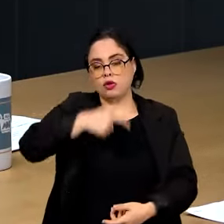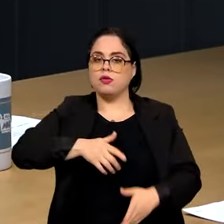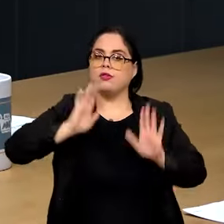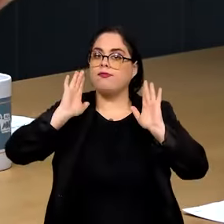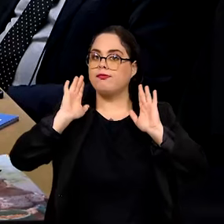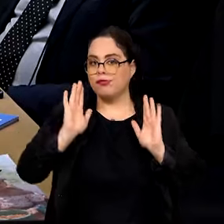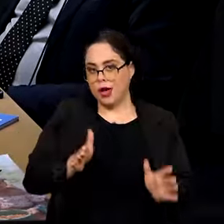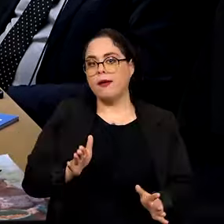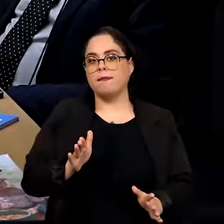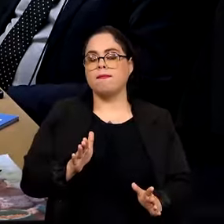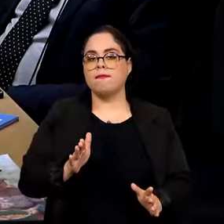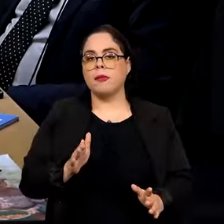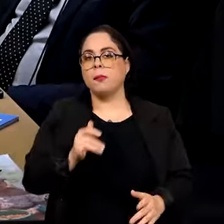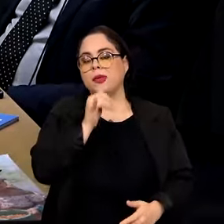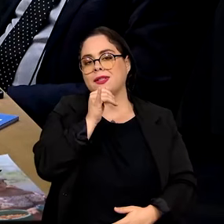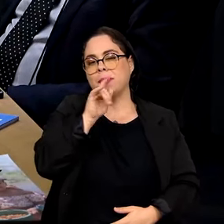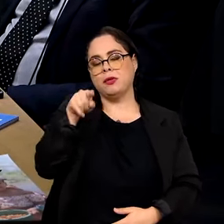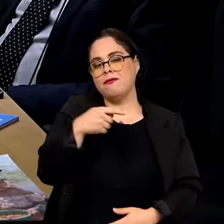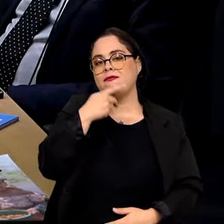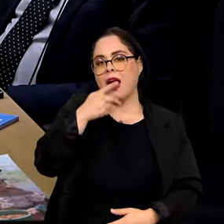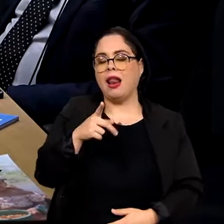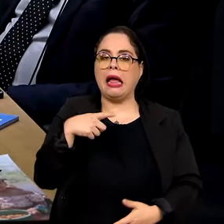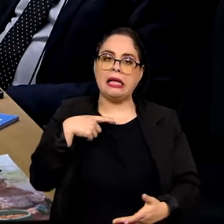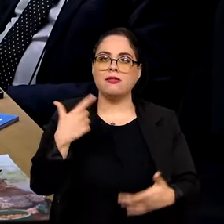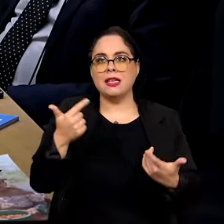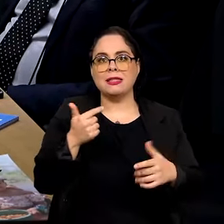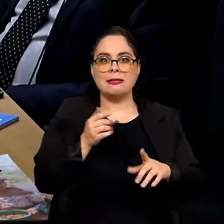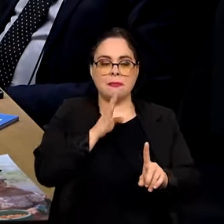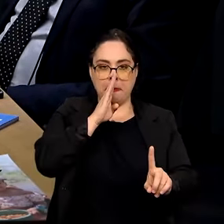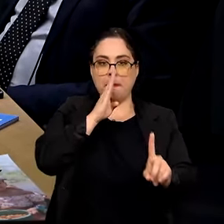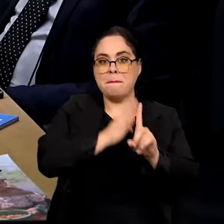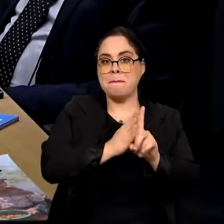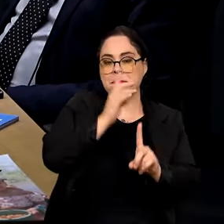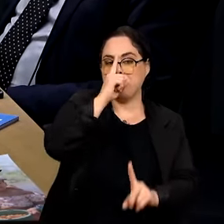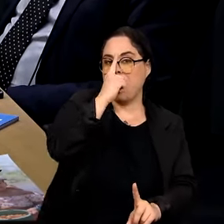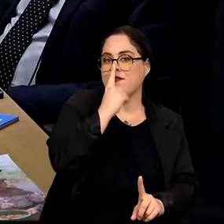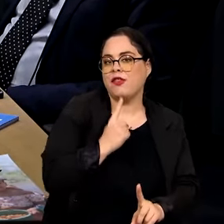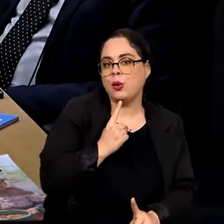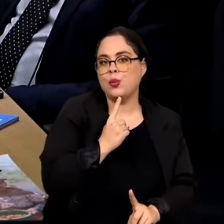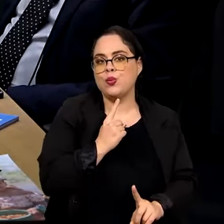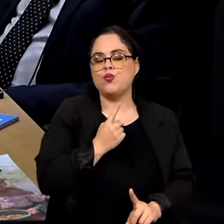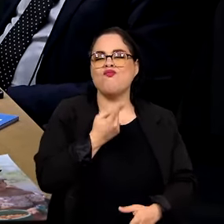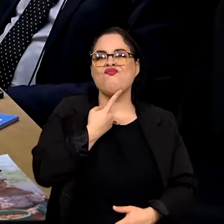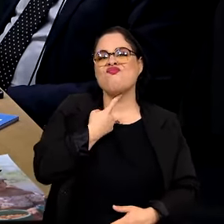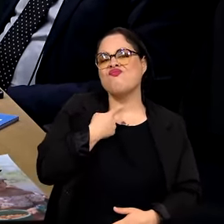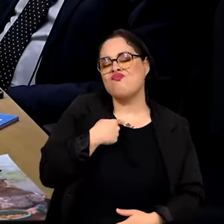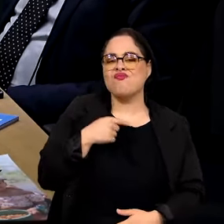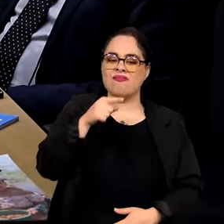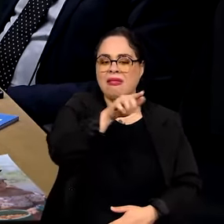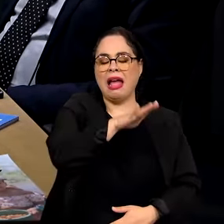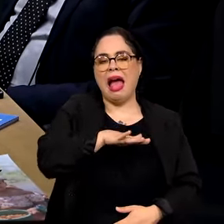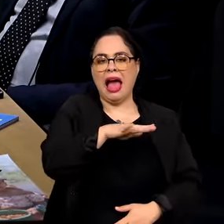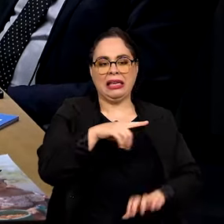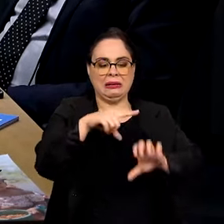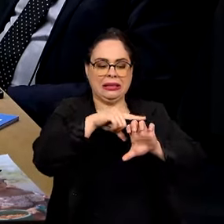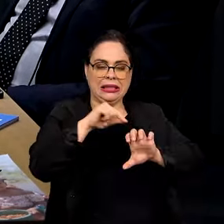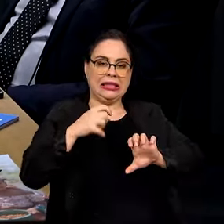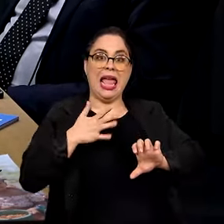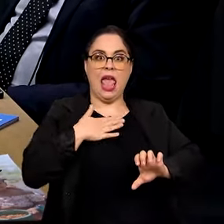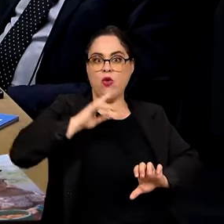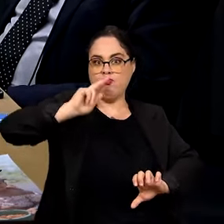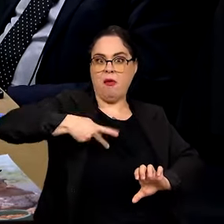que por acaso não tem a gente fala muito em vocação Mas é isso não tem vocação ou não tenho o desejo de